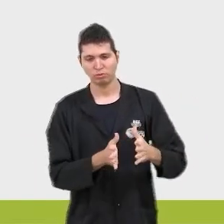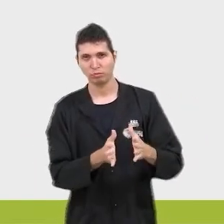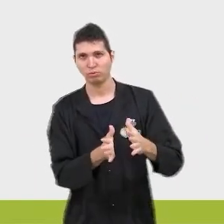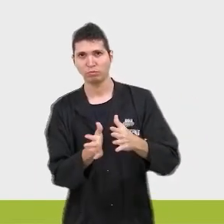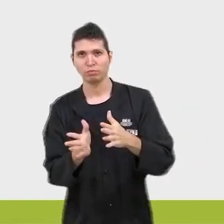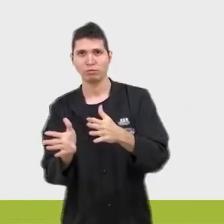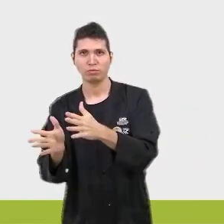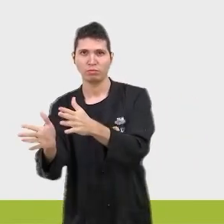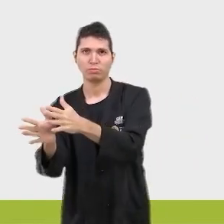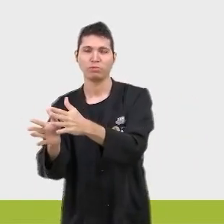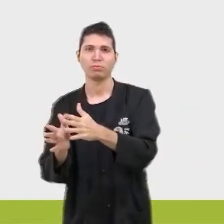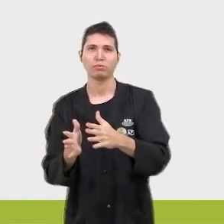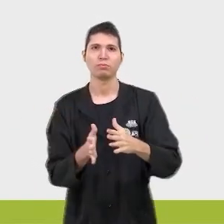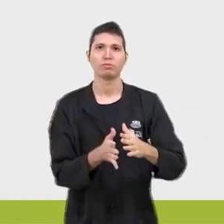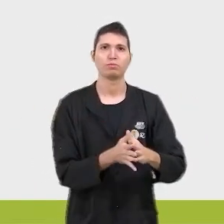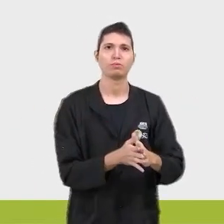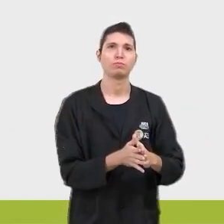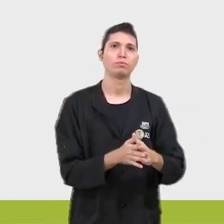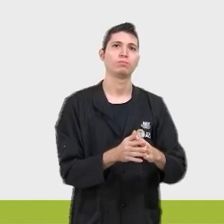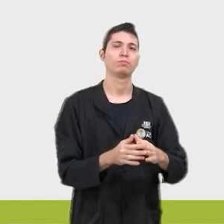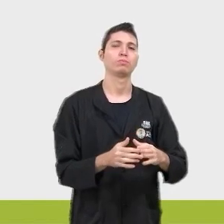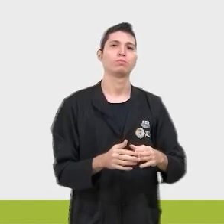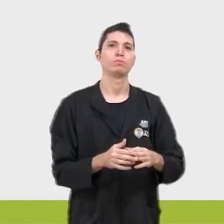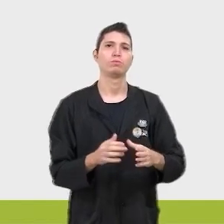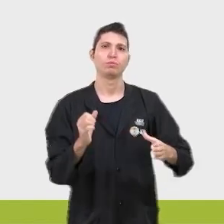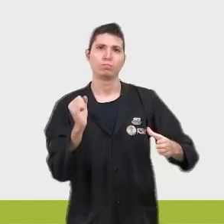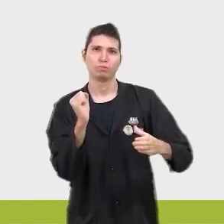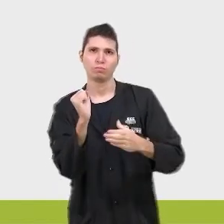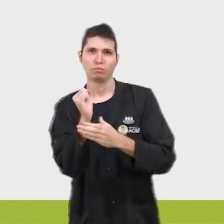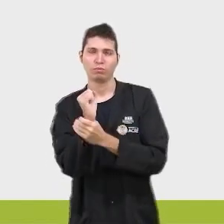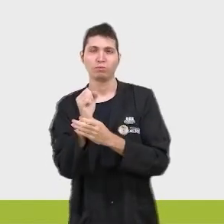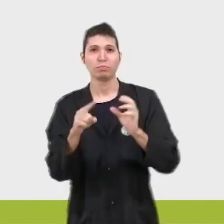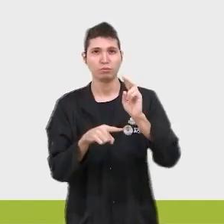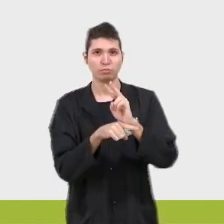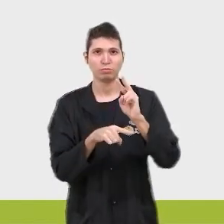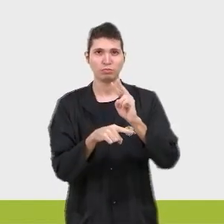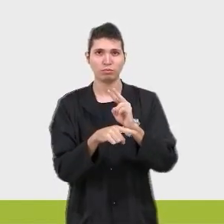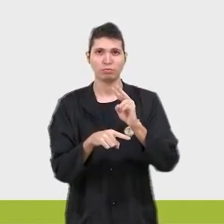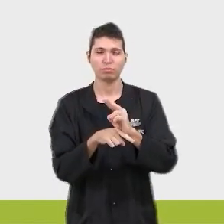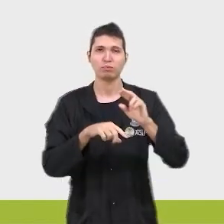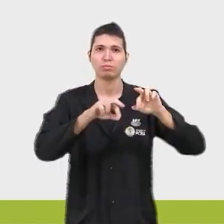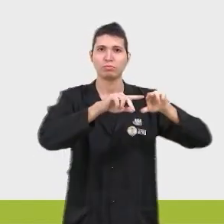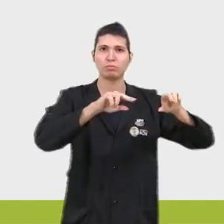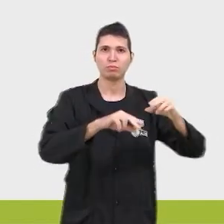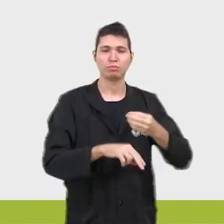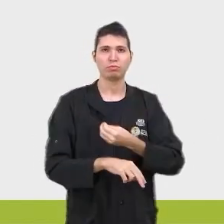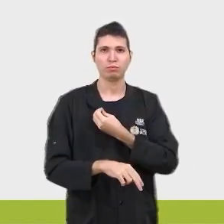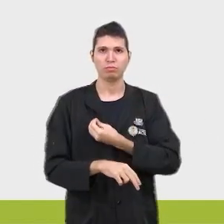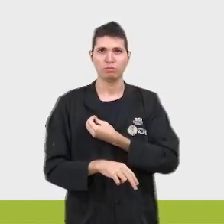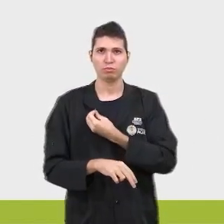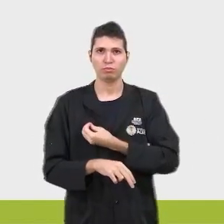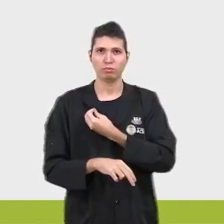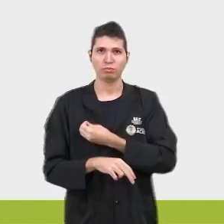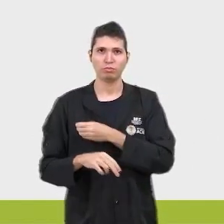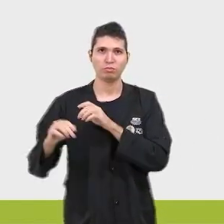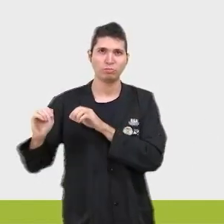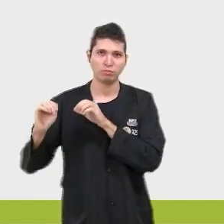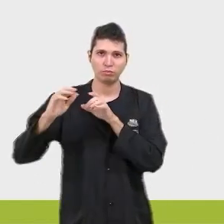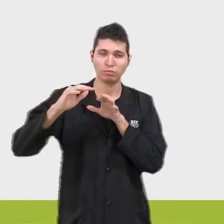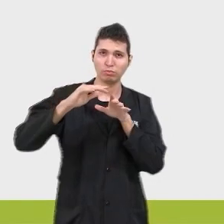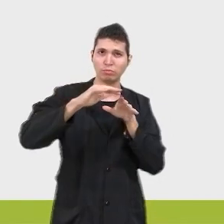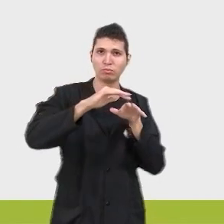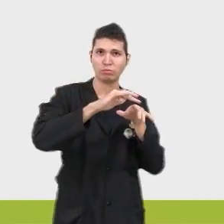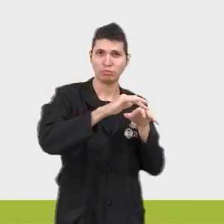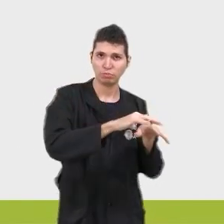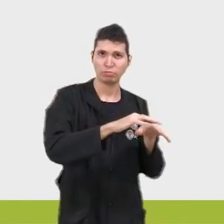desses parques, promovendo a continuidade do habitat, do ecossistema, e o fluxo gênico ou